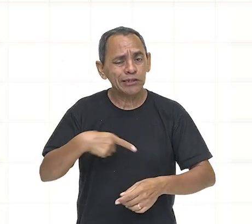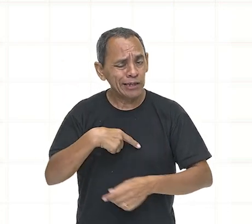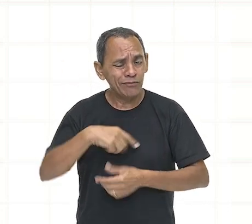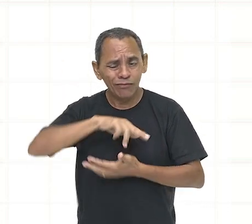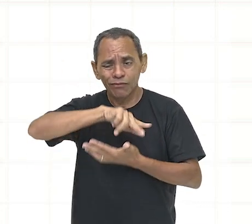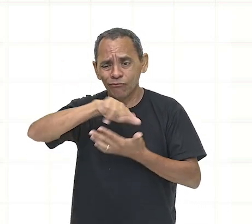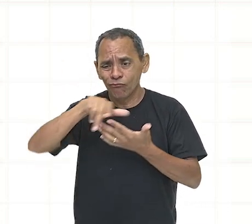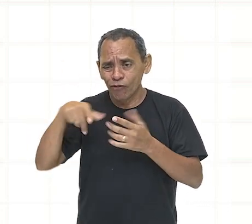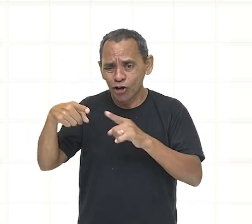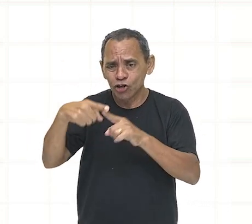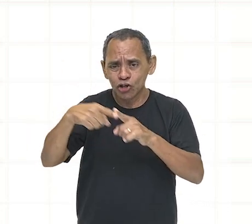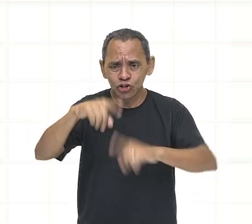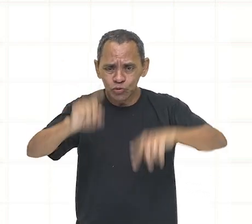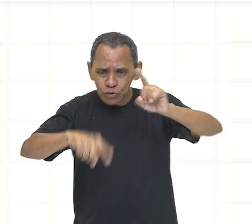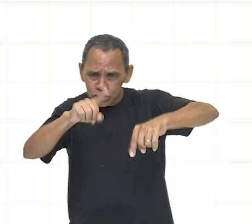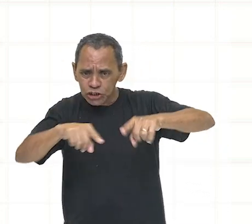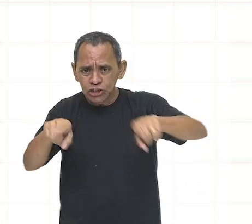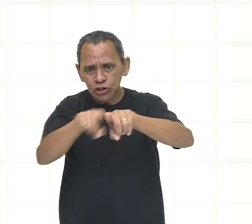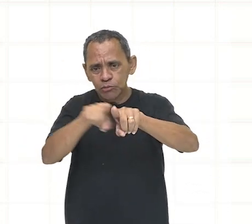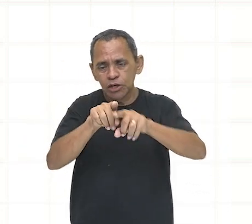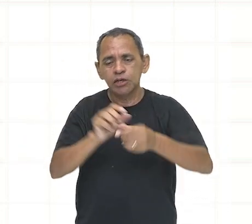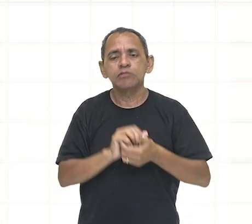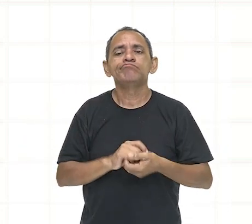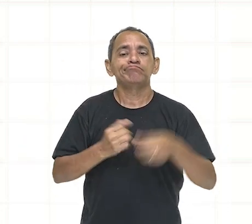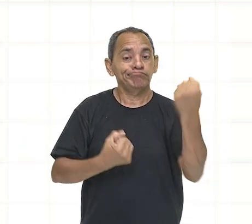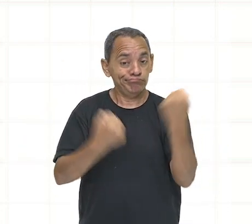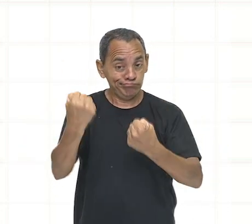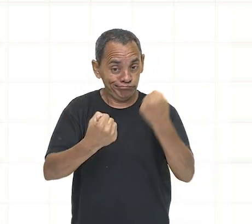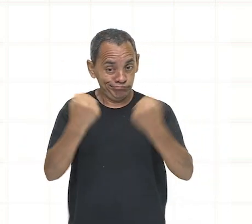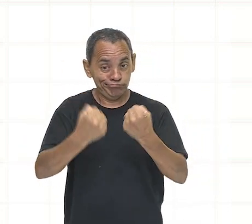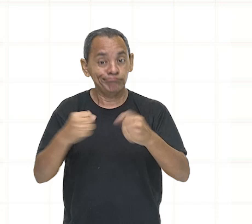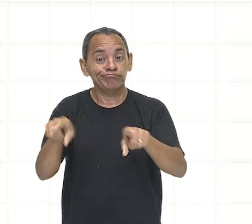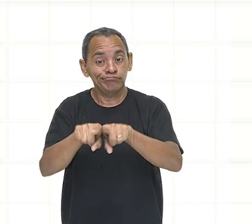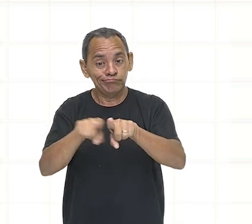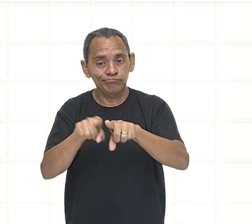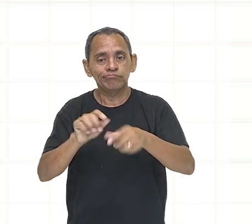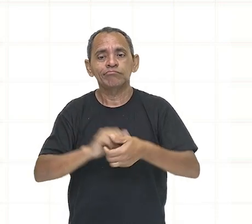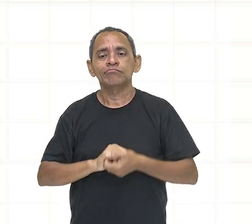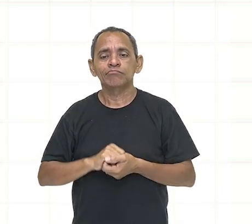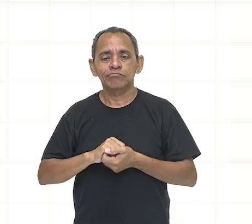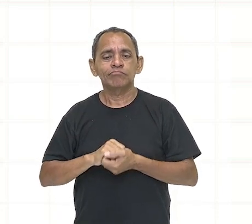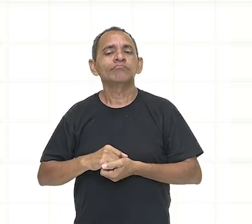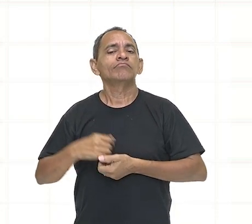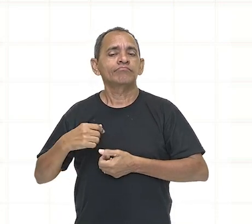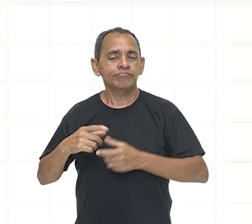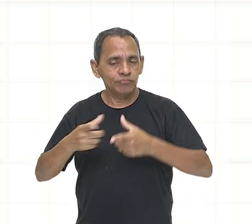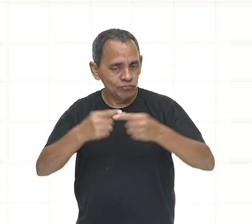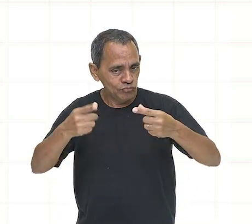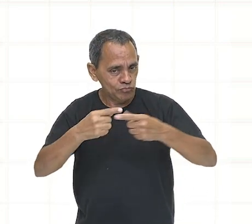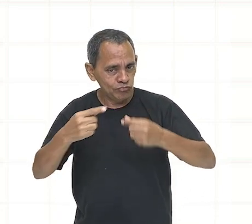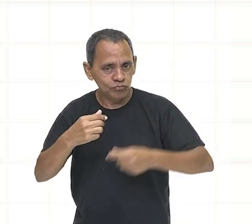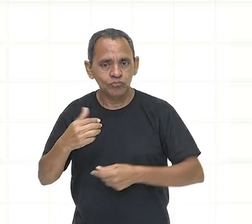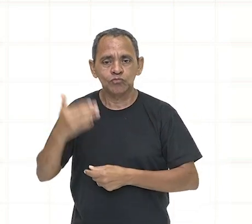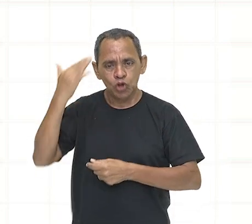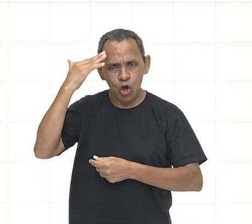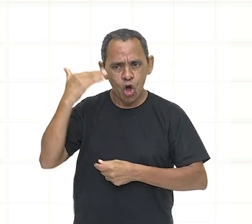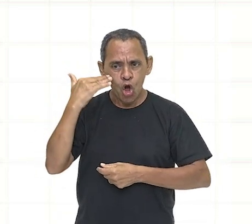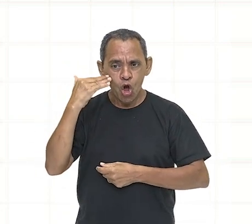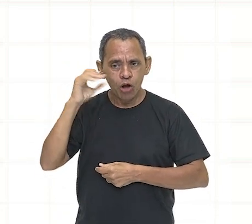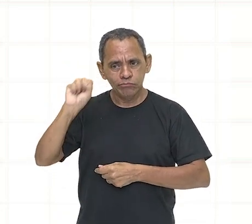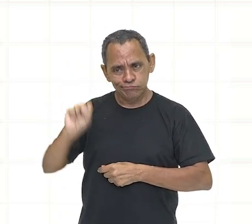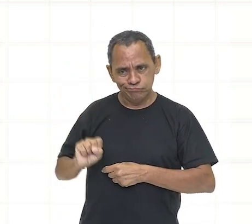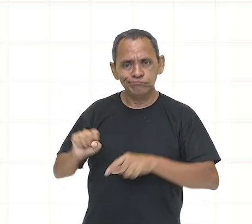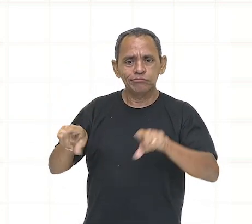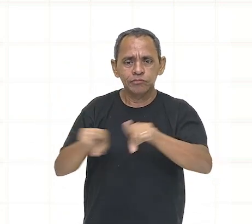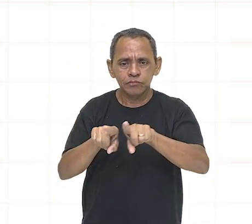né? Também a indústria automobilística. Os países como Japão e Coreia do Sul são conhecidos por suas